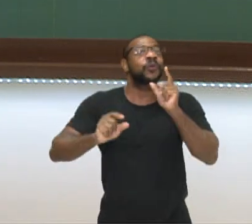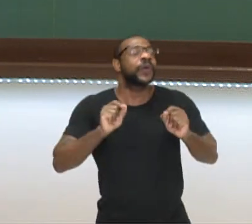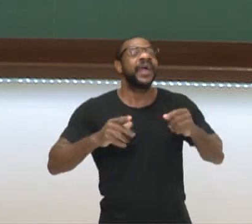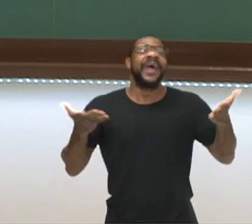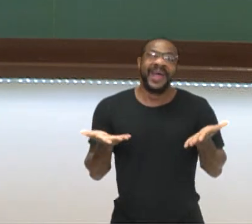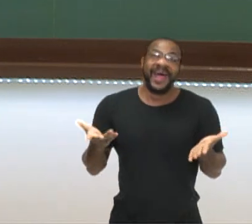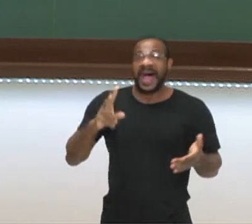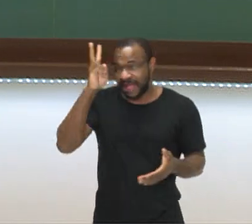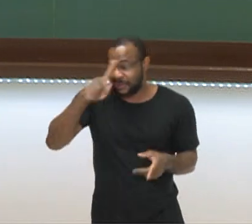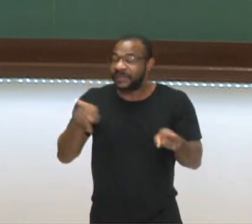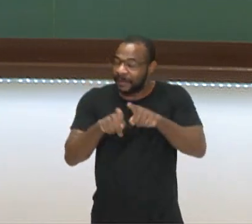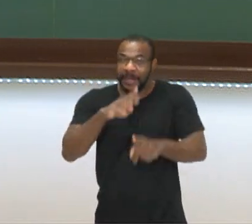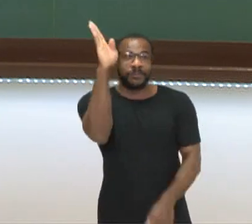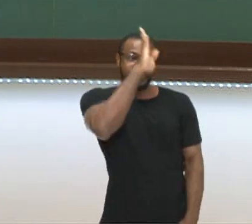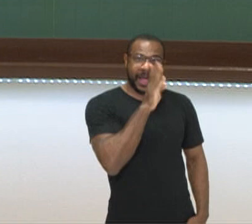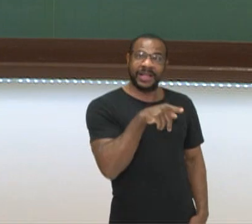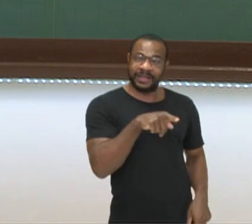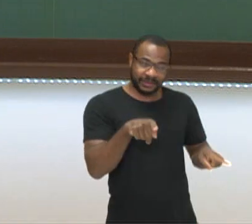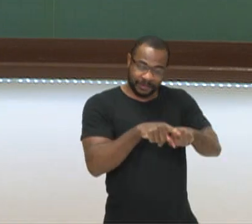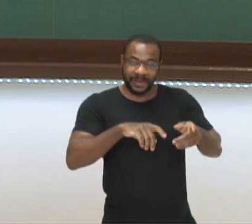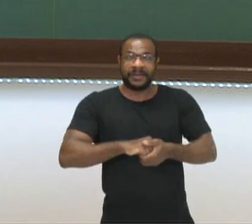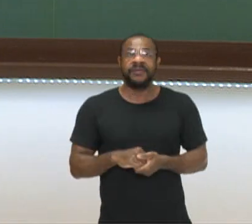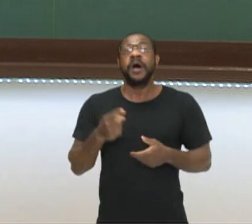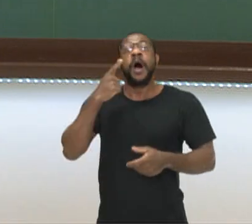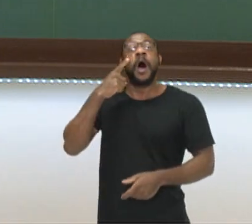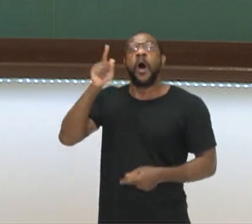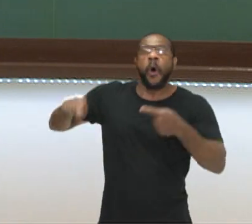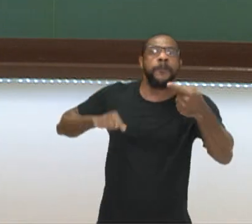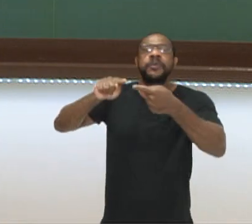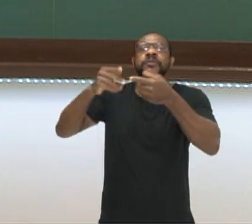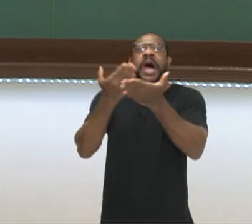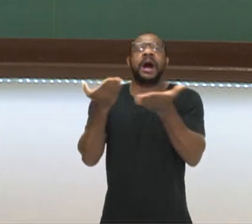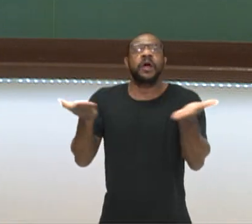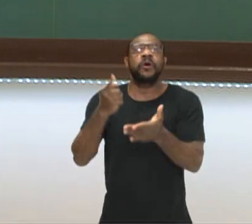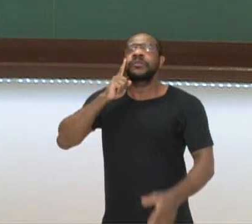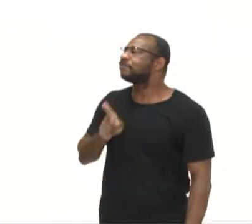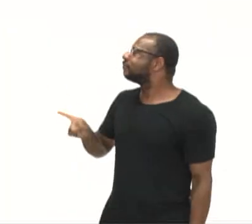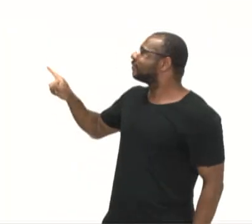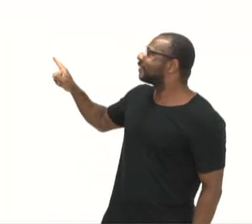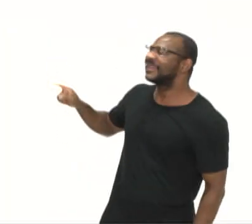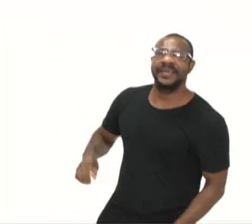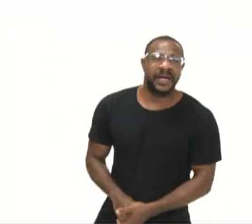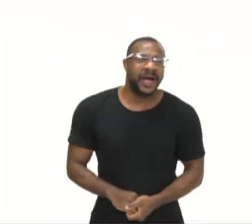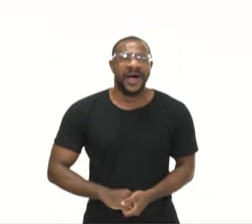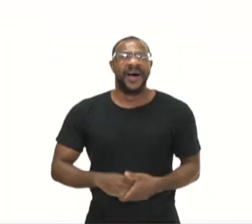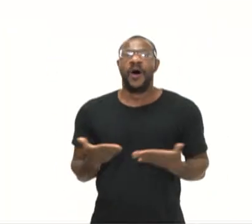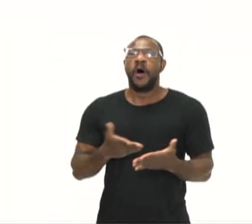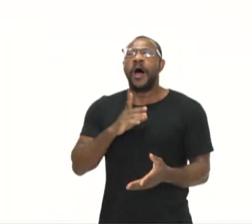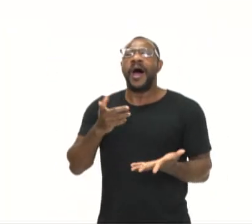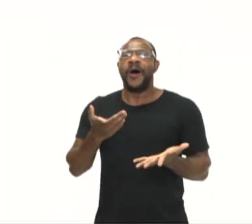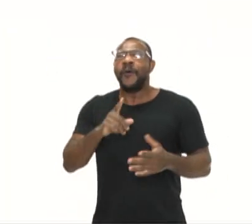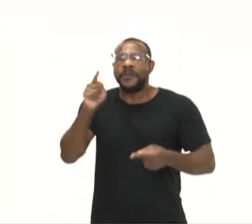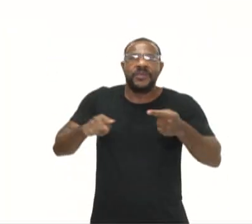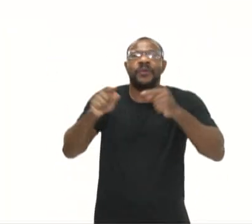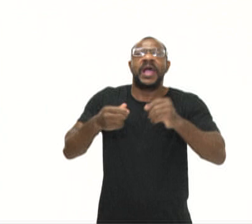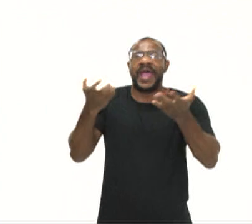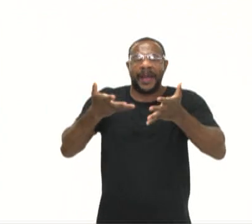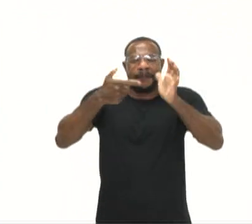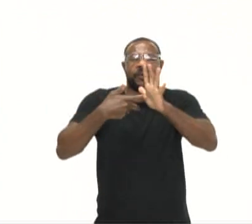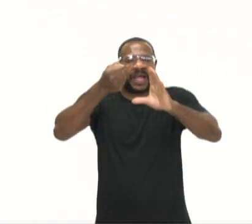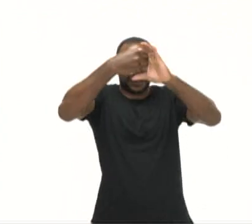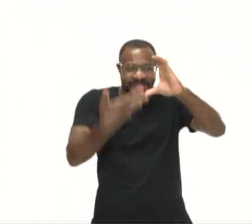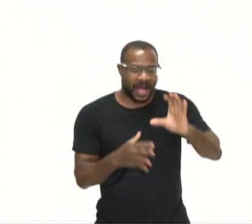e a história do nosso país, vamos dar uma olhada no qual é o objetivo dessa nossa aula? O grande objetivo é caracterizar